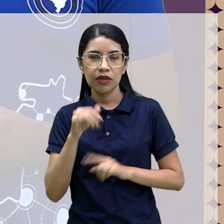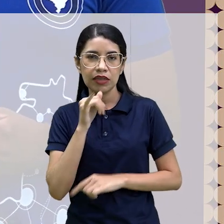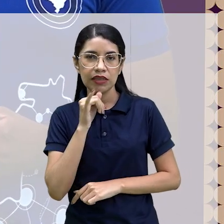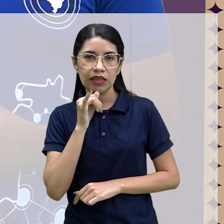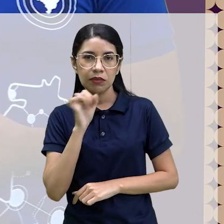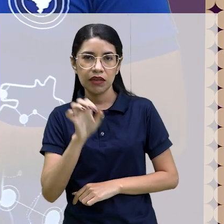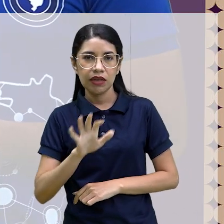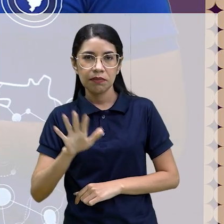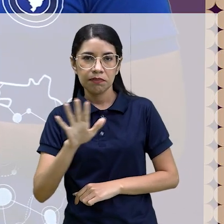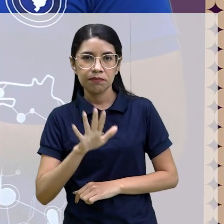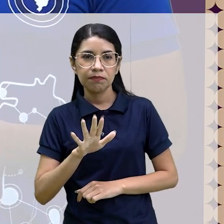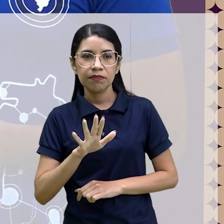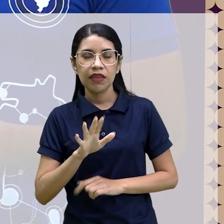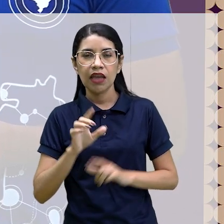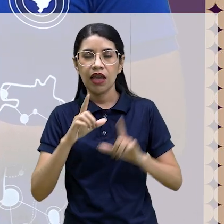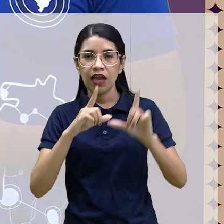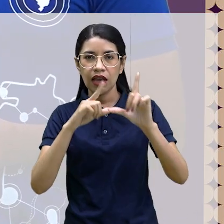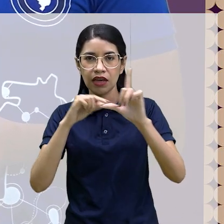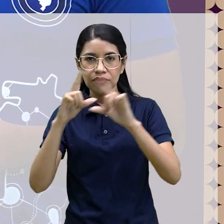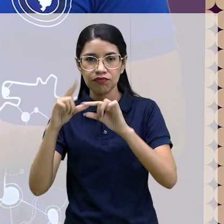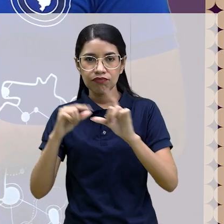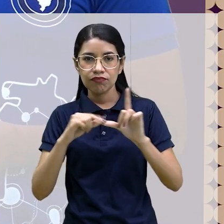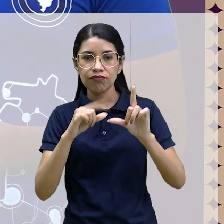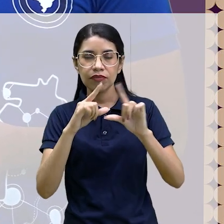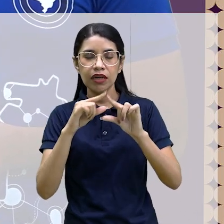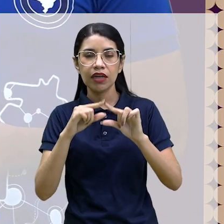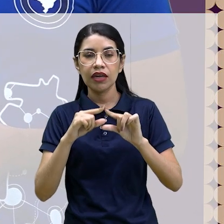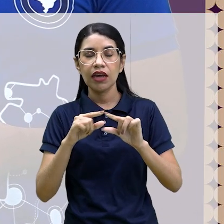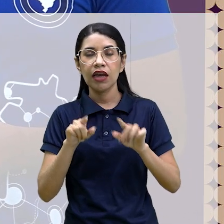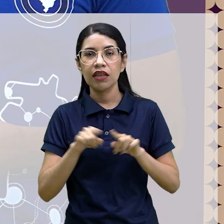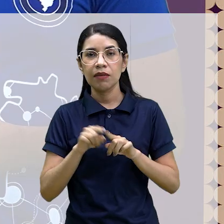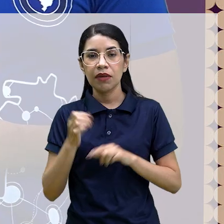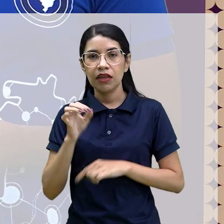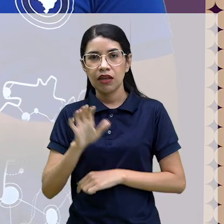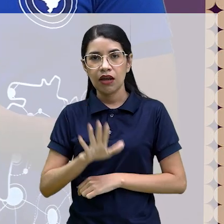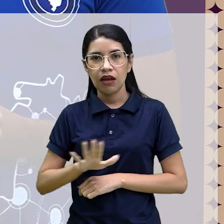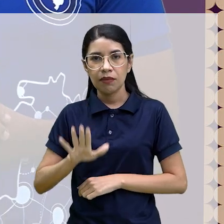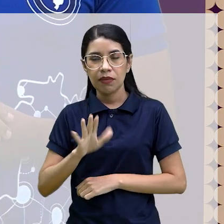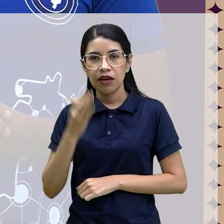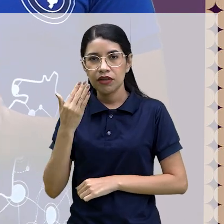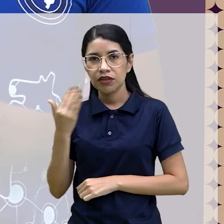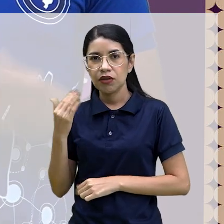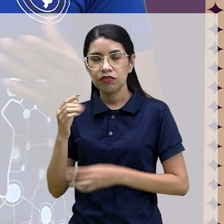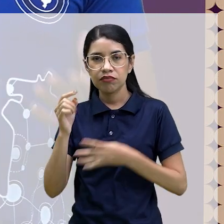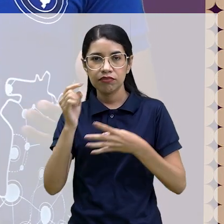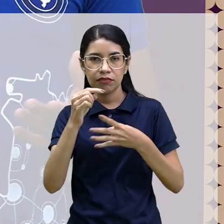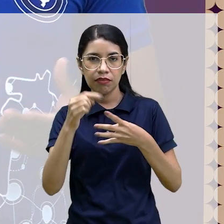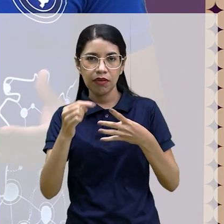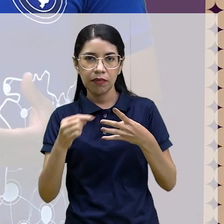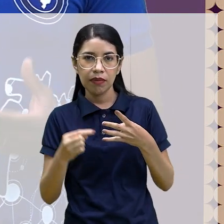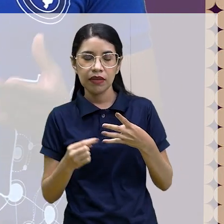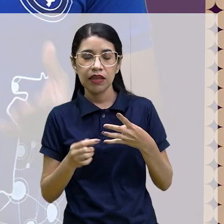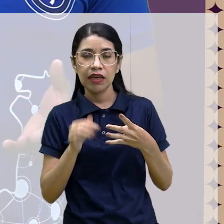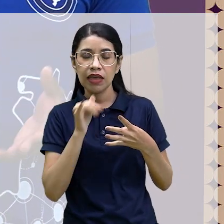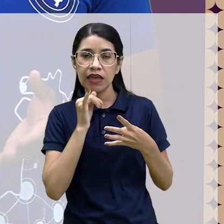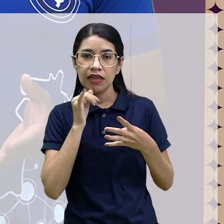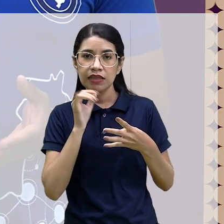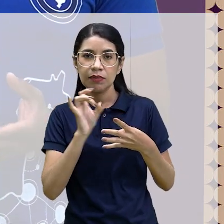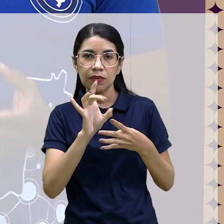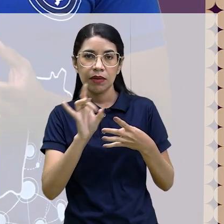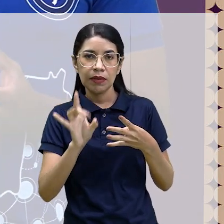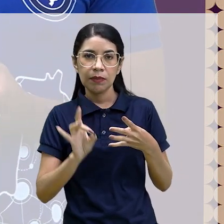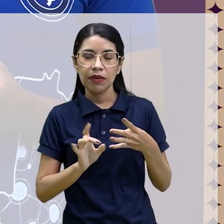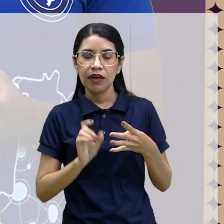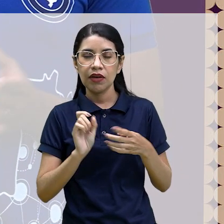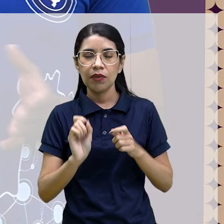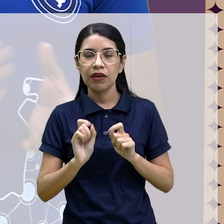Aqui nós temos o exemplo da estrela, desse outro quadradinho aqui, né? Então, aqui nós temos exemplos de